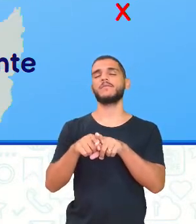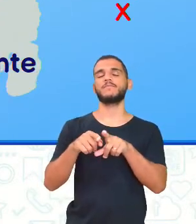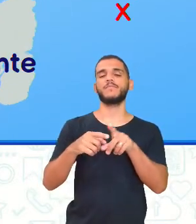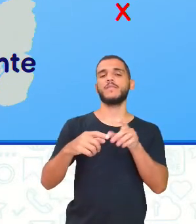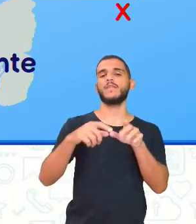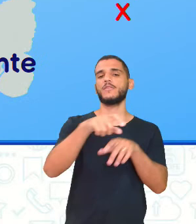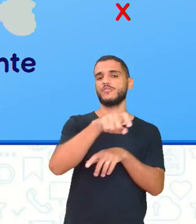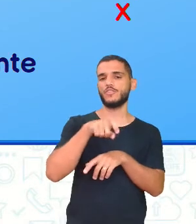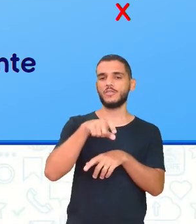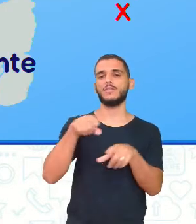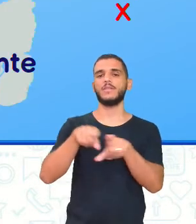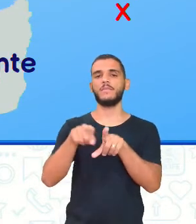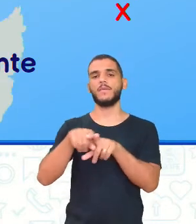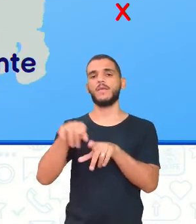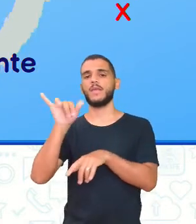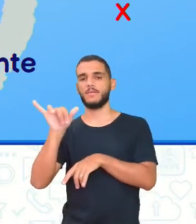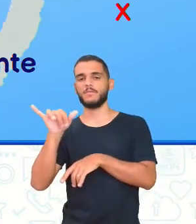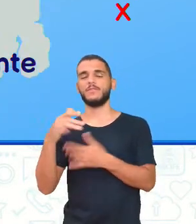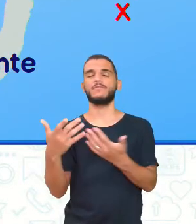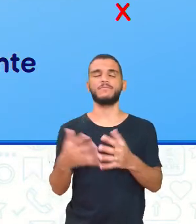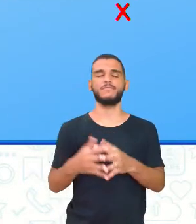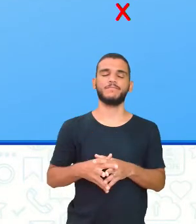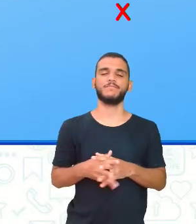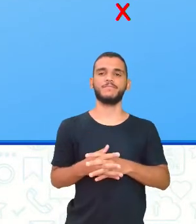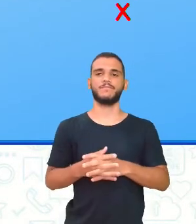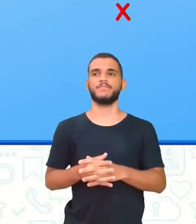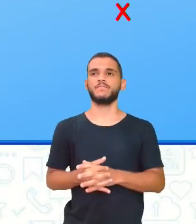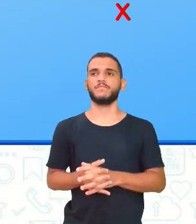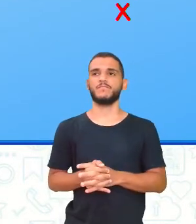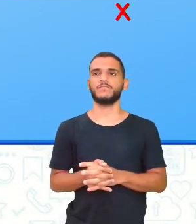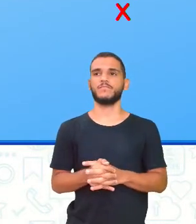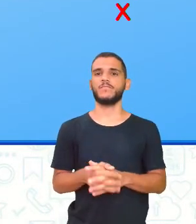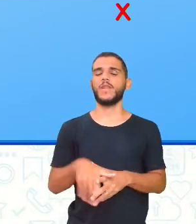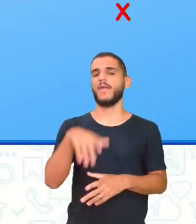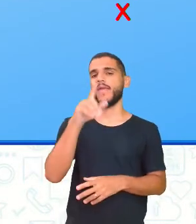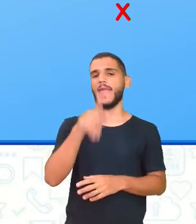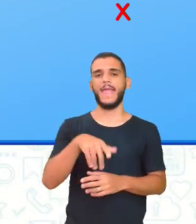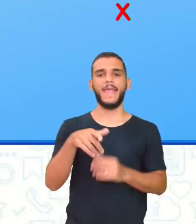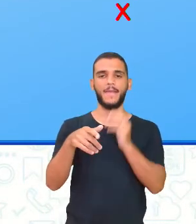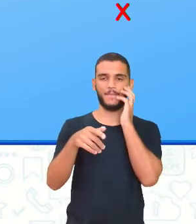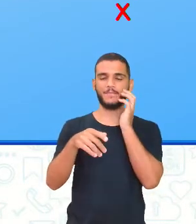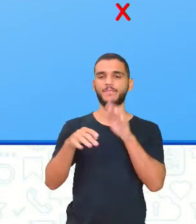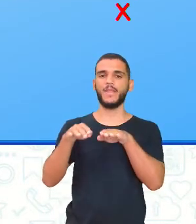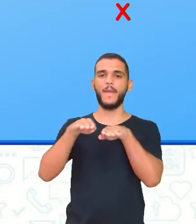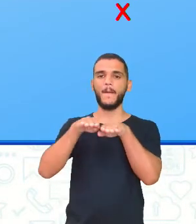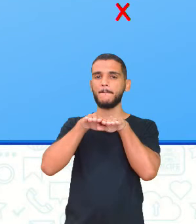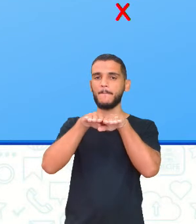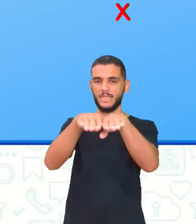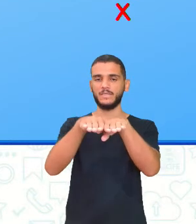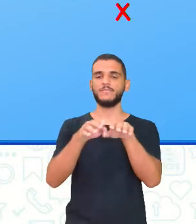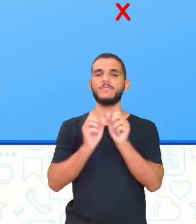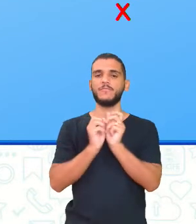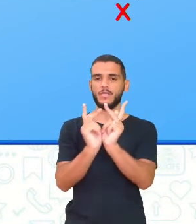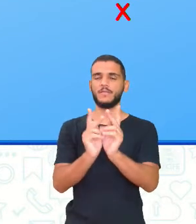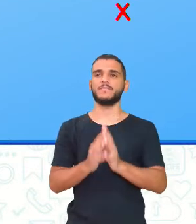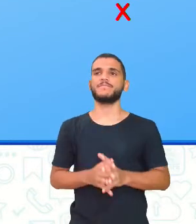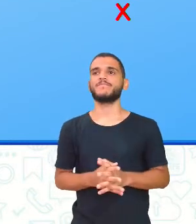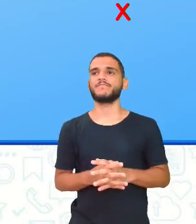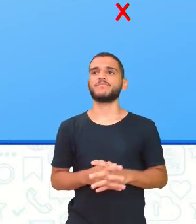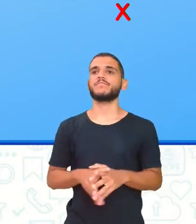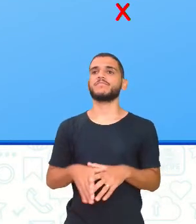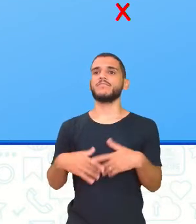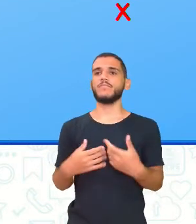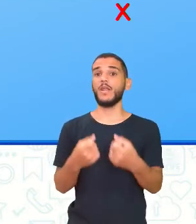no x e negativo no y. Isso é padrão, tá, gente? Recordando, eu falei em